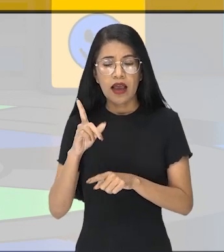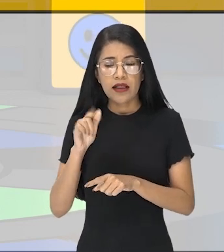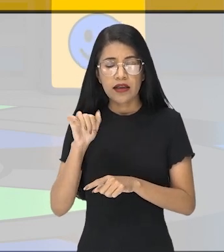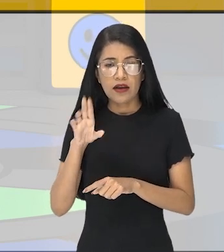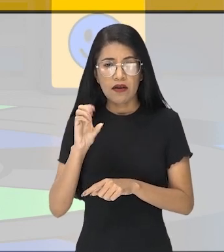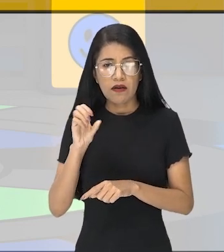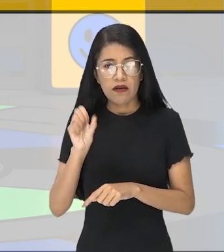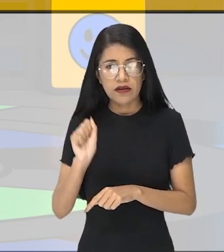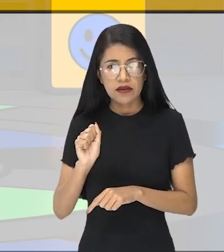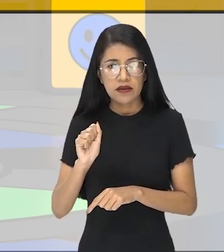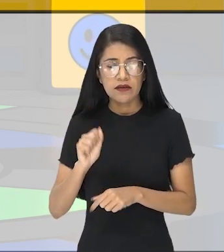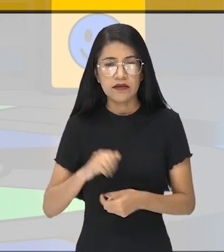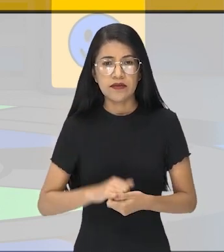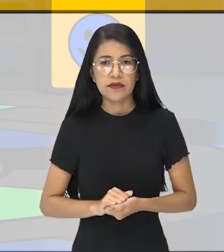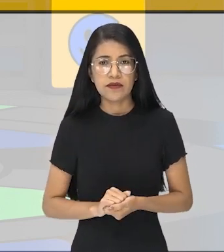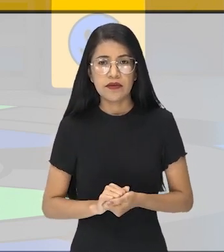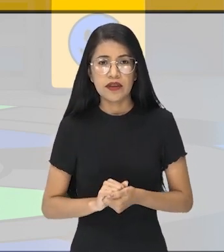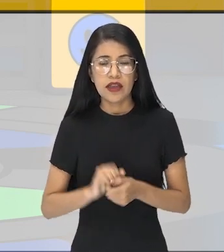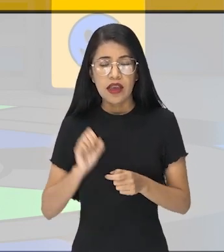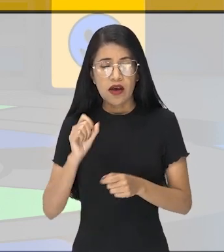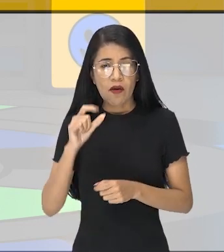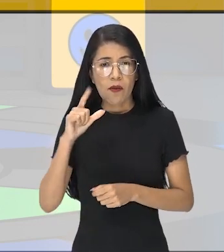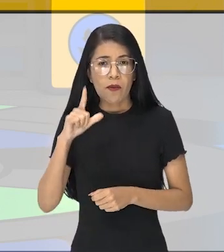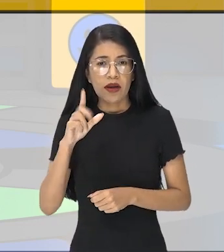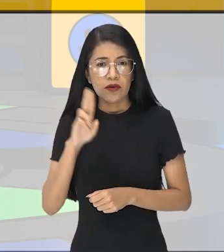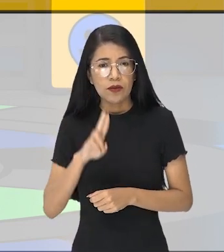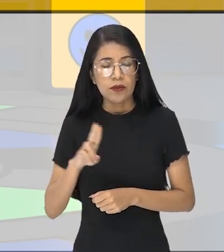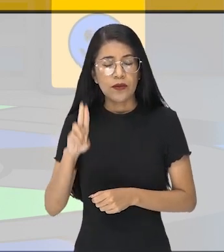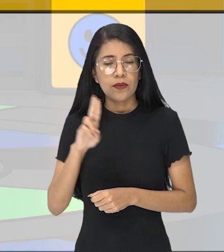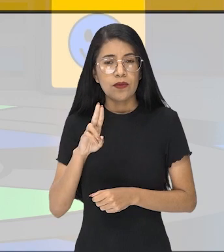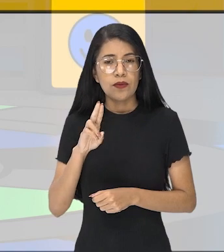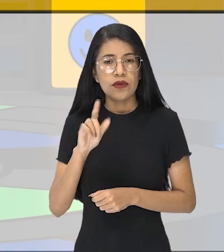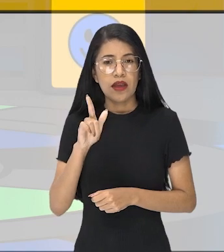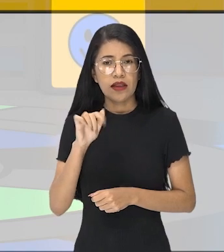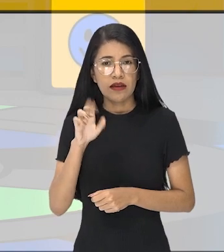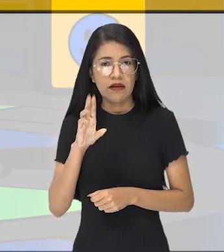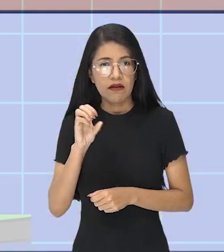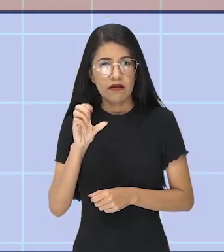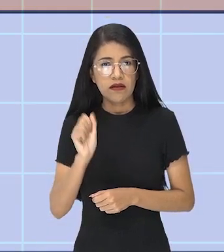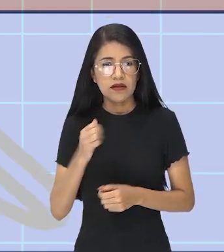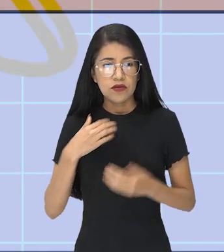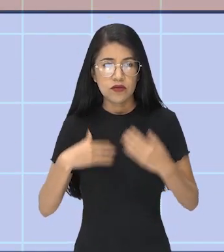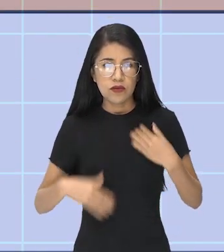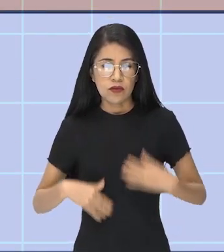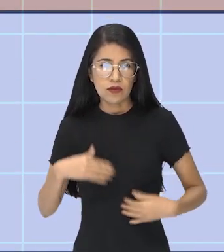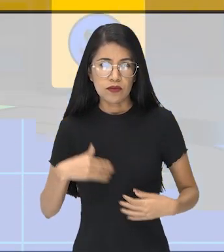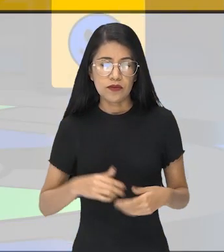glicose, aumentando assim também o consumo de glicose nos órgãos.